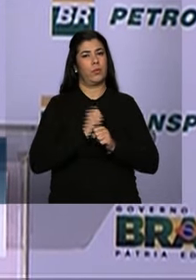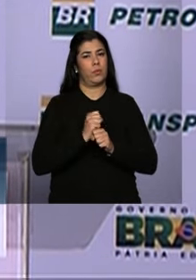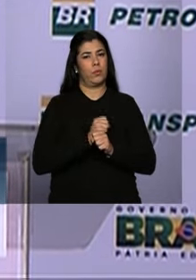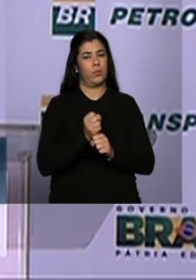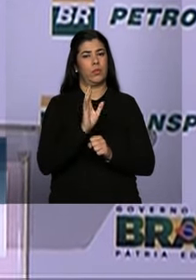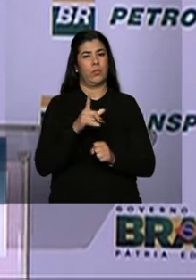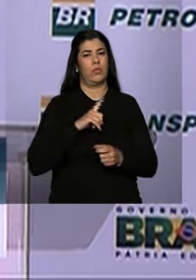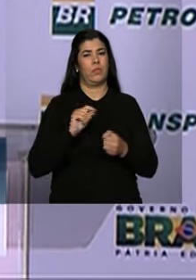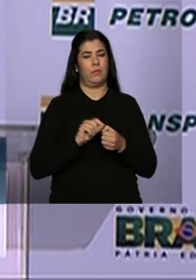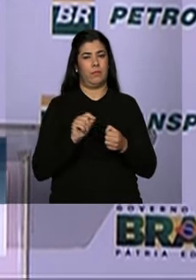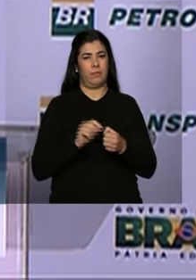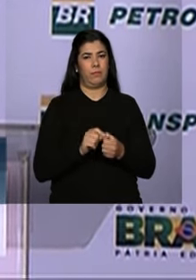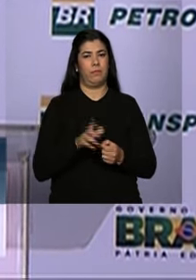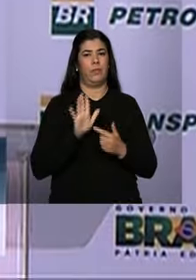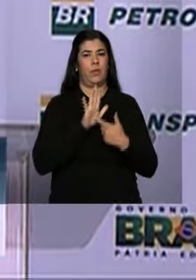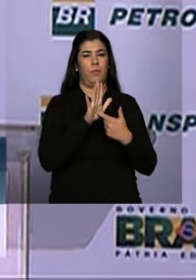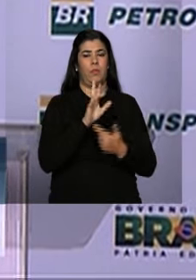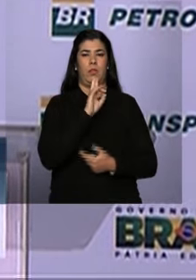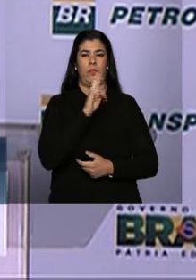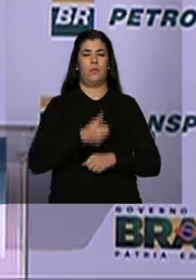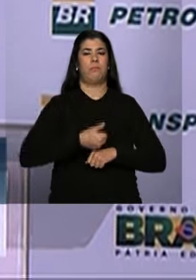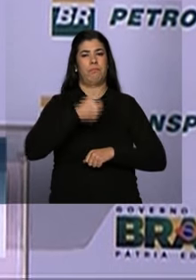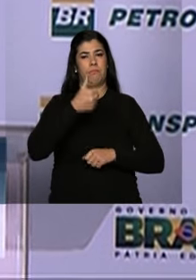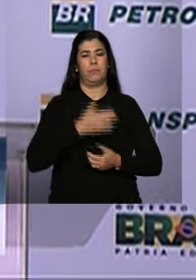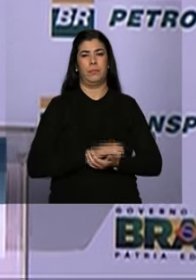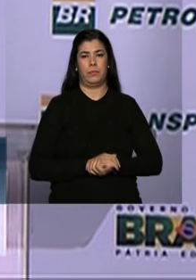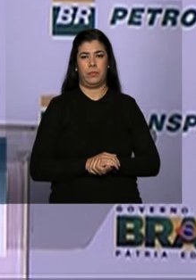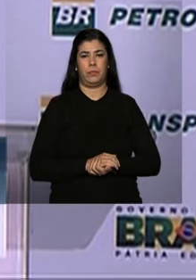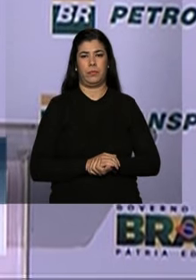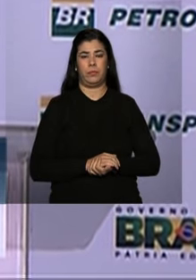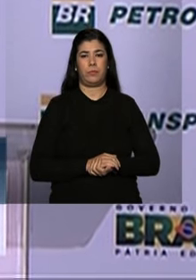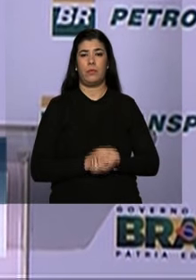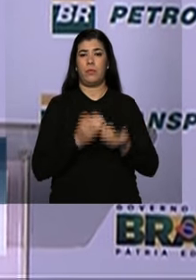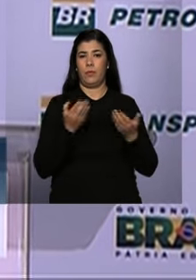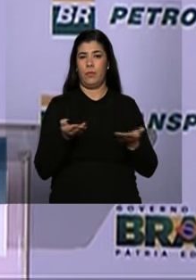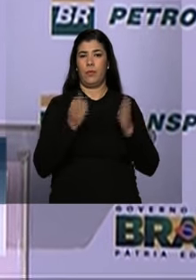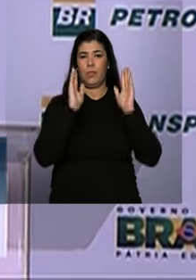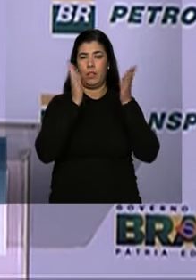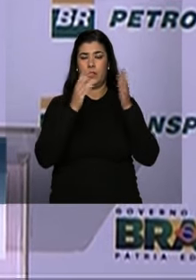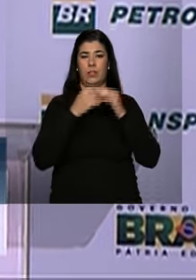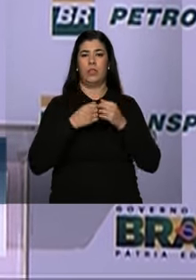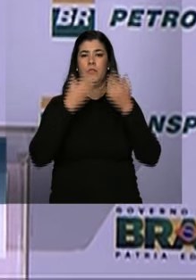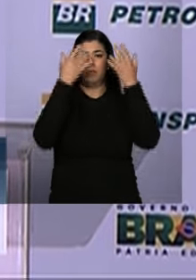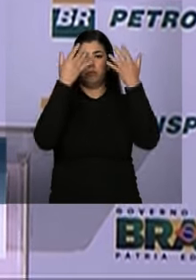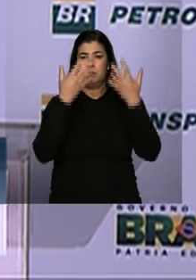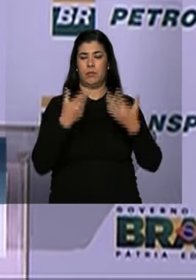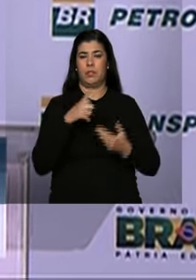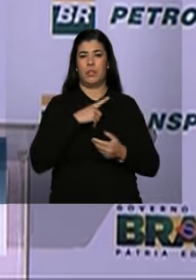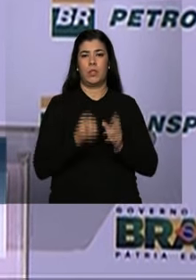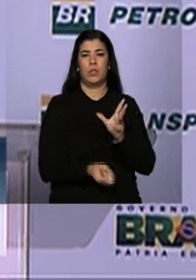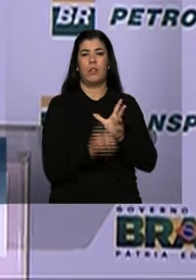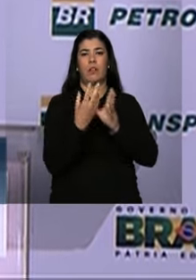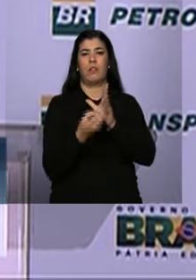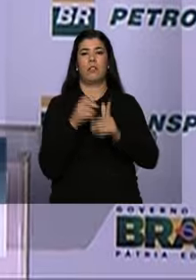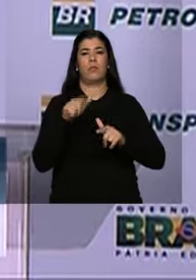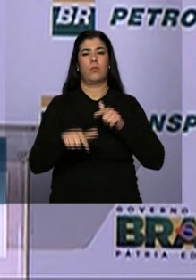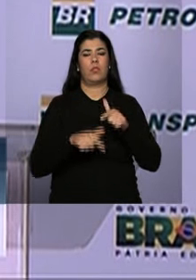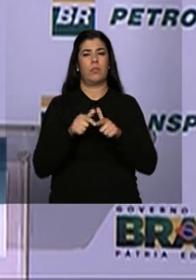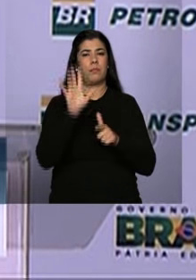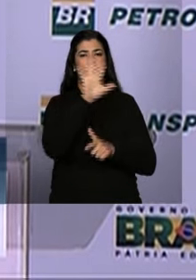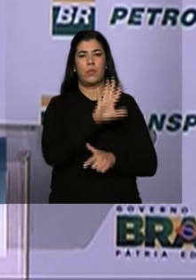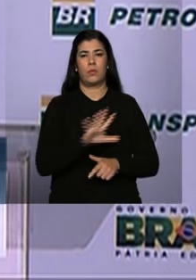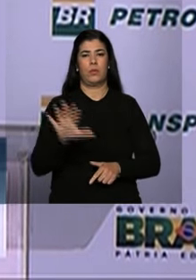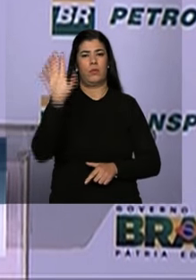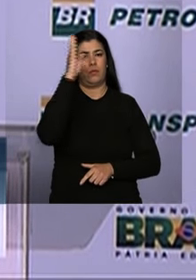anos, tem dado fruto, tem dado valor. Isso, como foi dito aqui, gerando emprego no Brasil. Todos esses